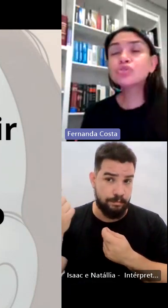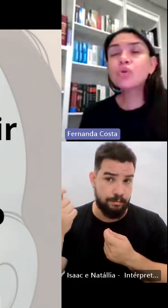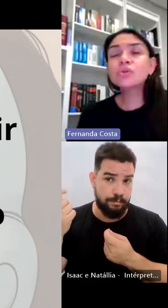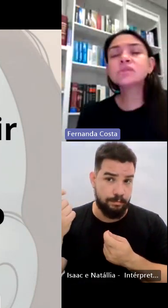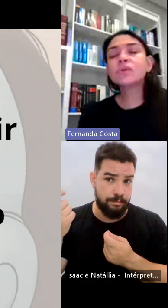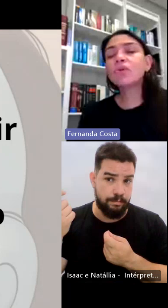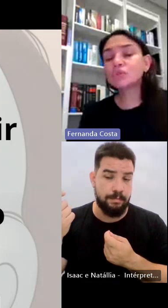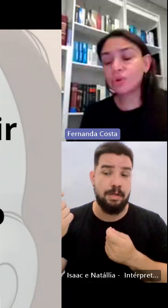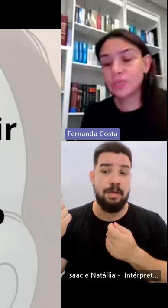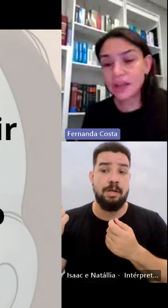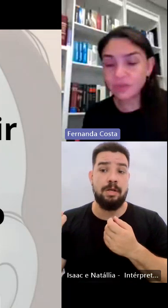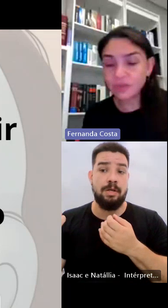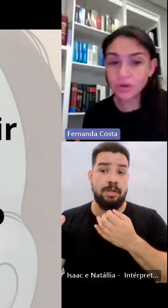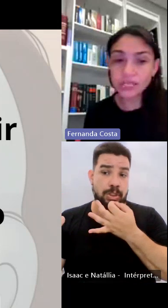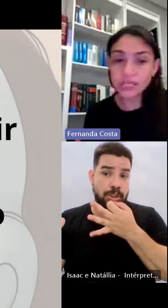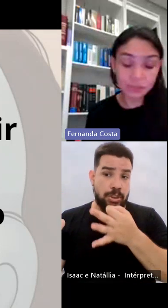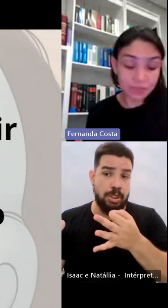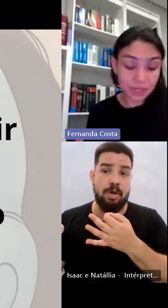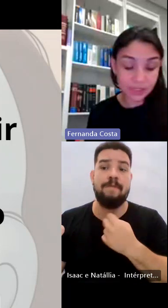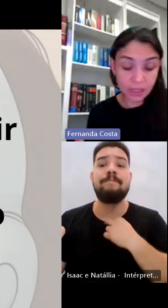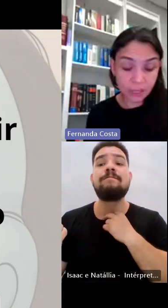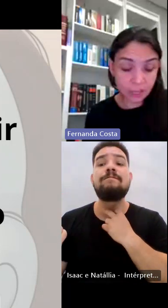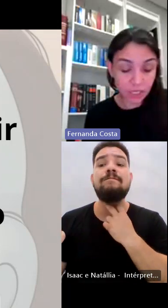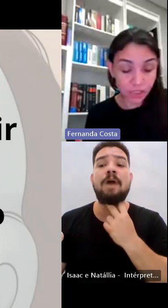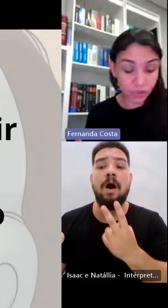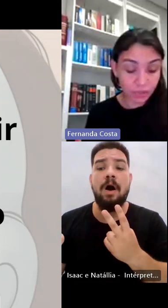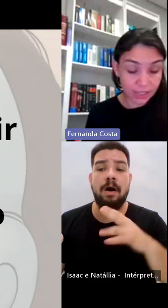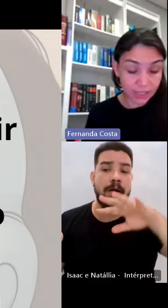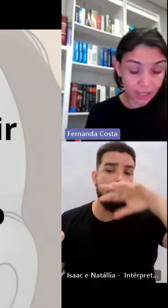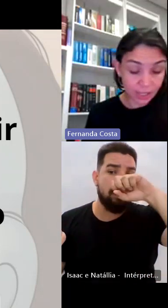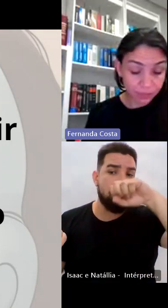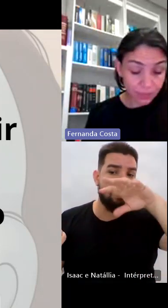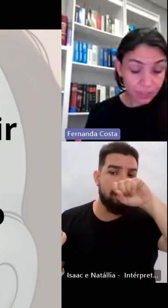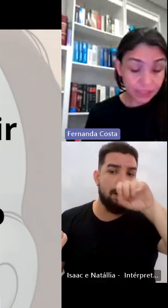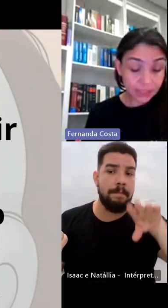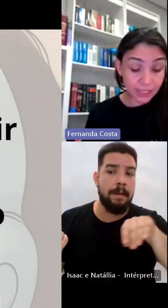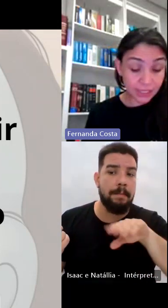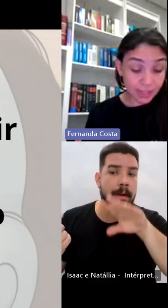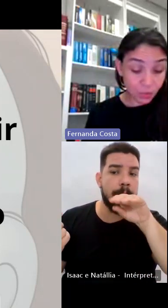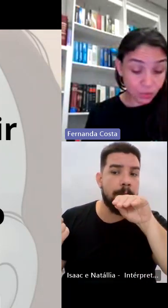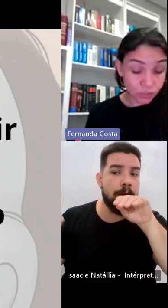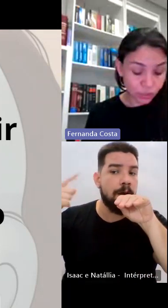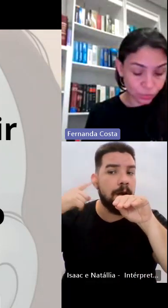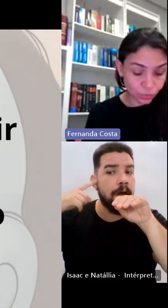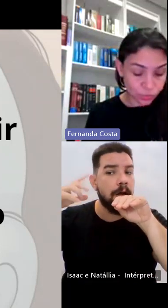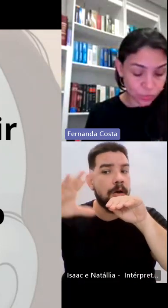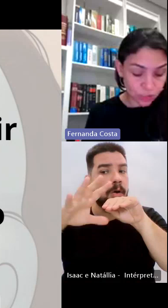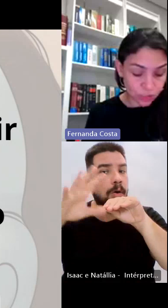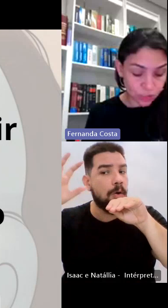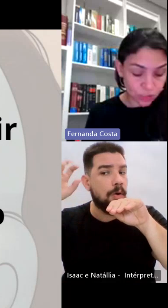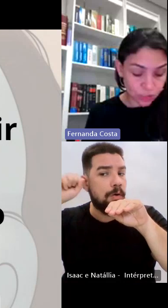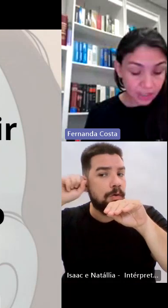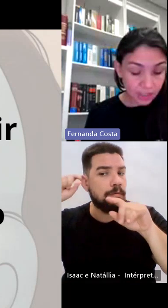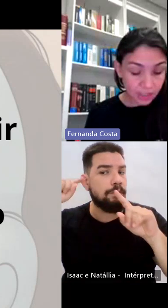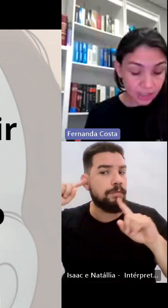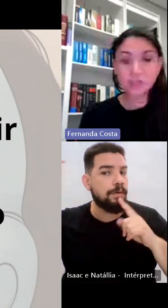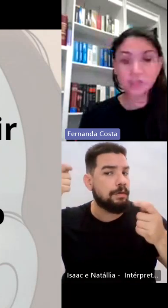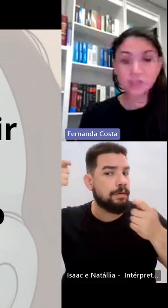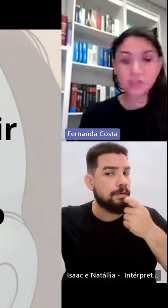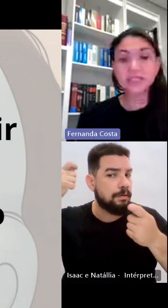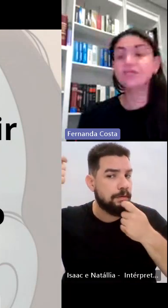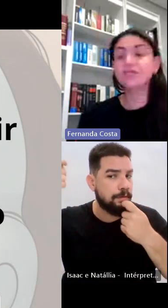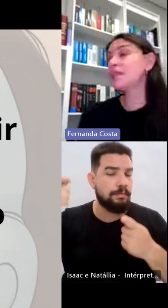os sons, controle da voz, respiração e articulação. Existem até alguns estudos